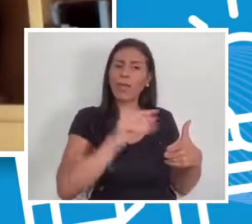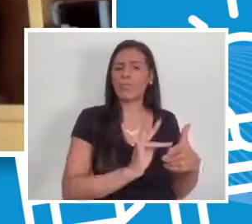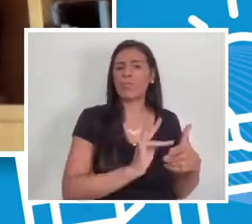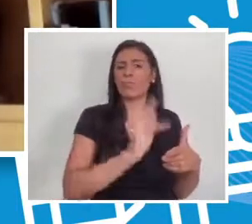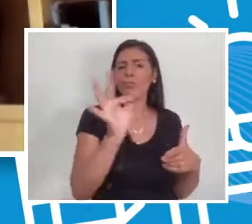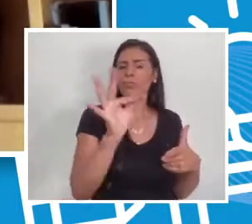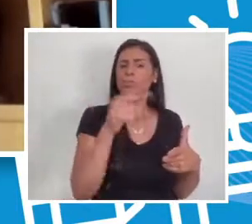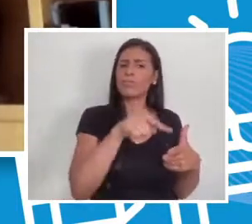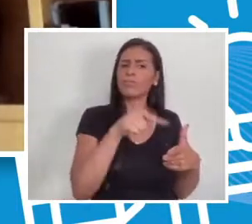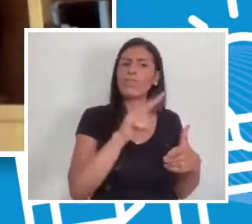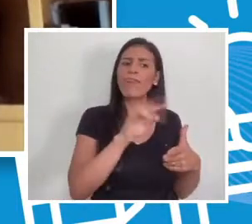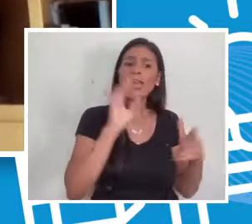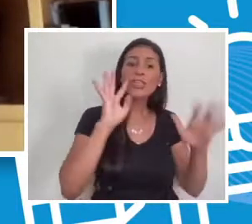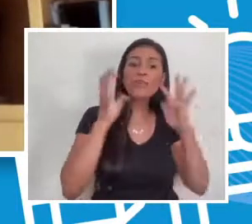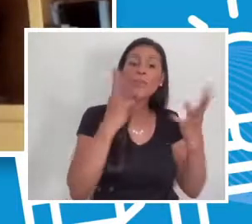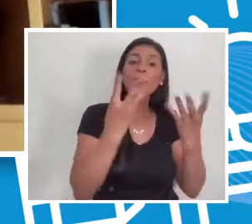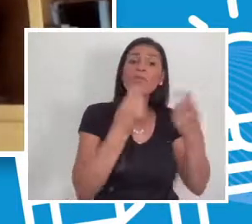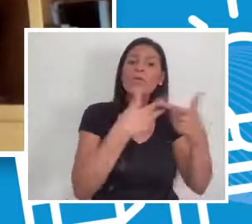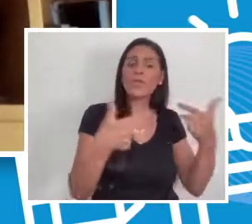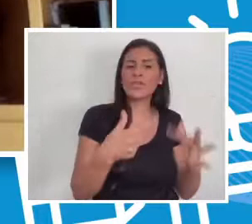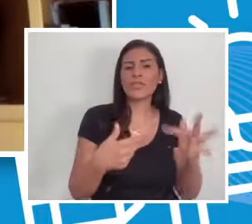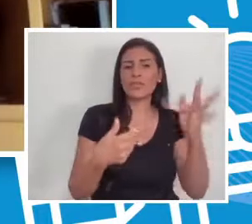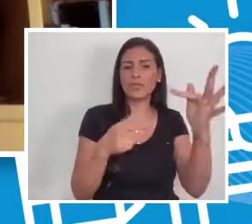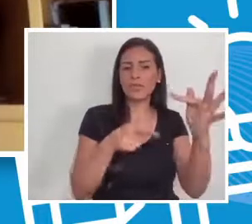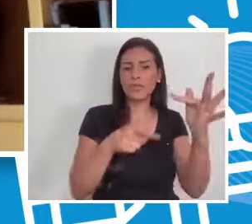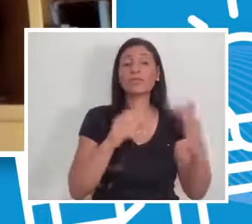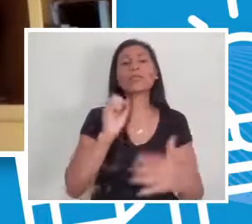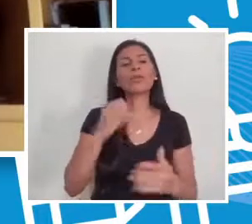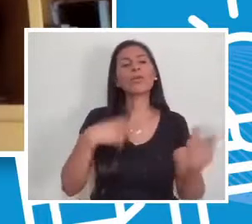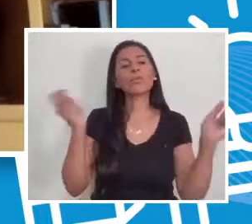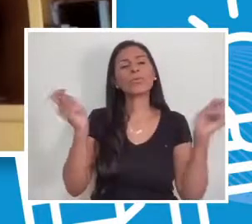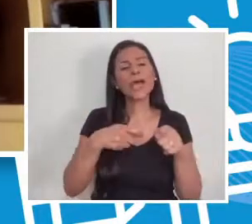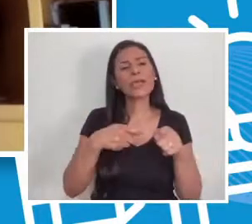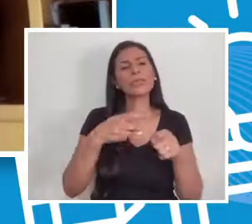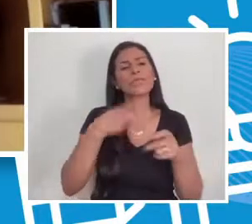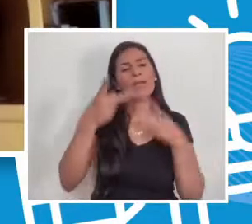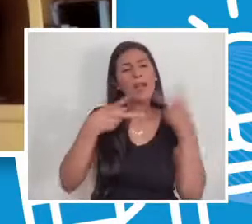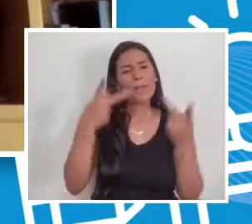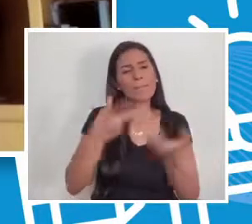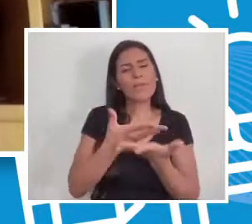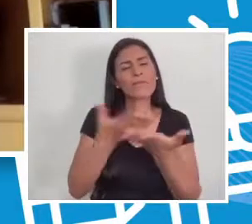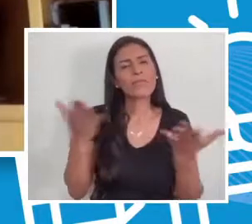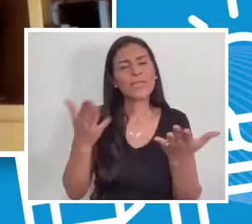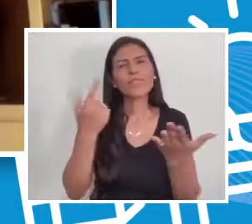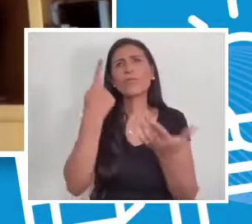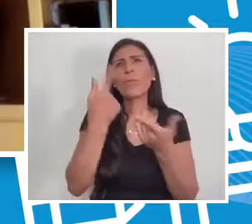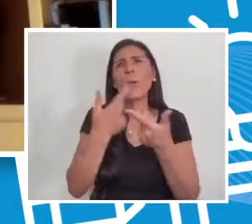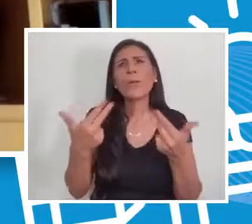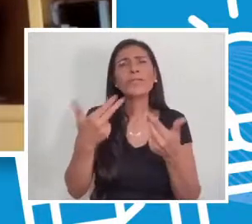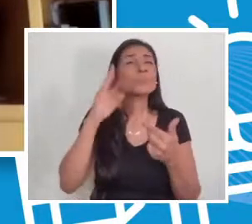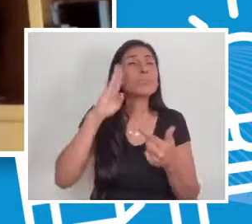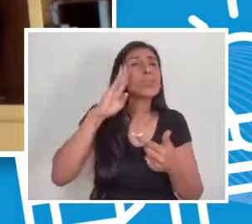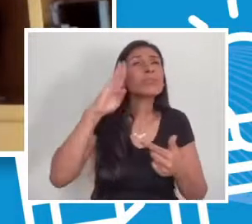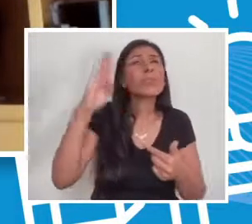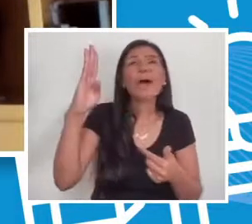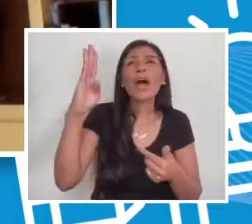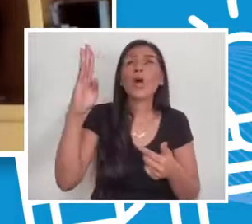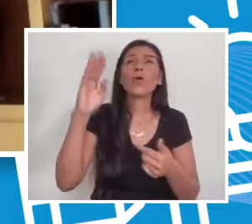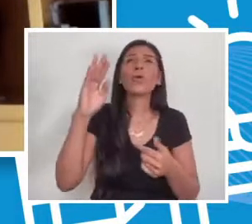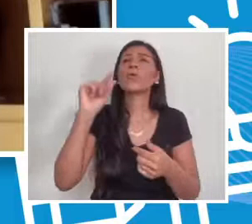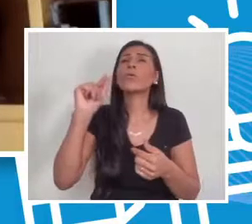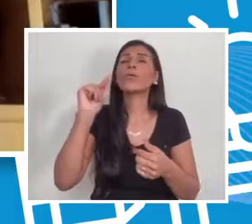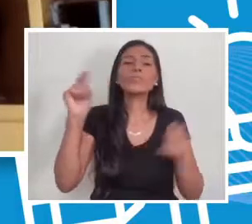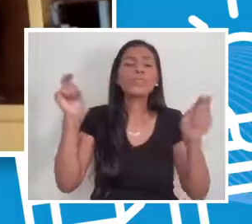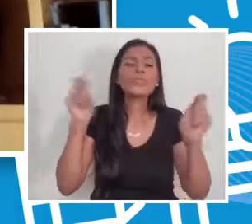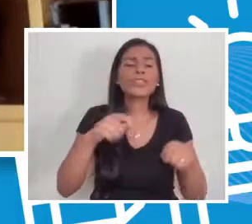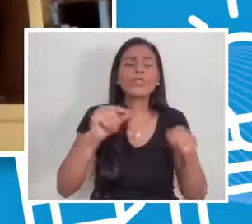todos vocês uma coisa que eu escolheria para fazer acima de todas as outras, nesse momento em